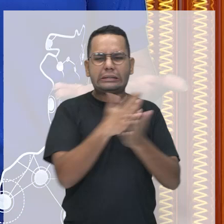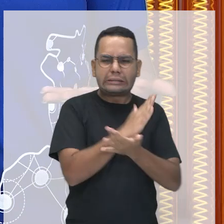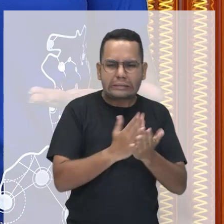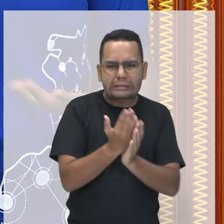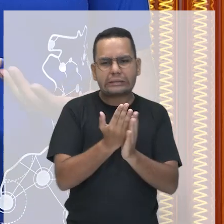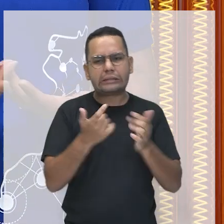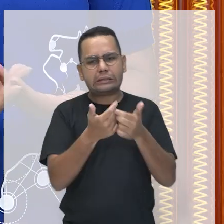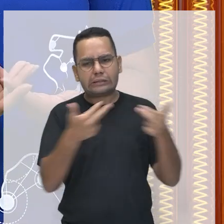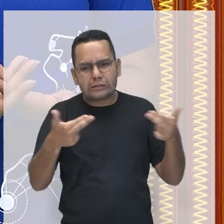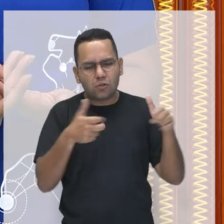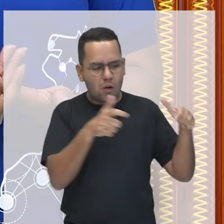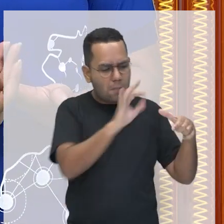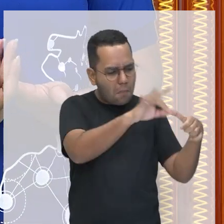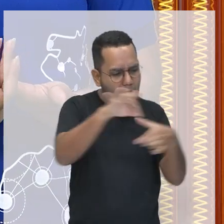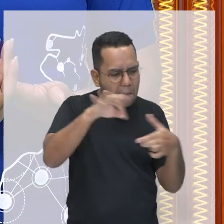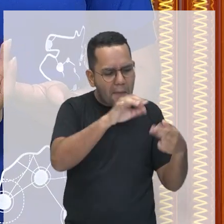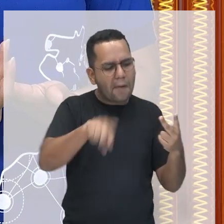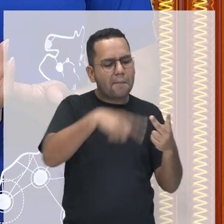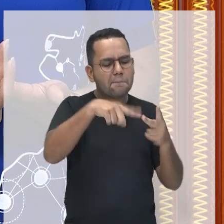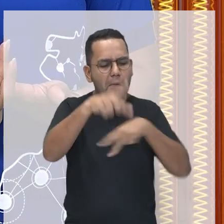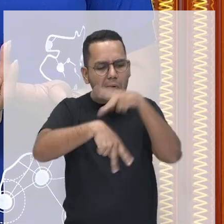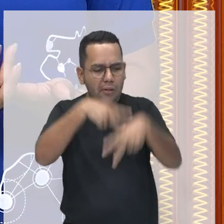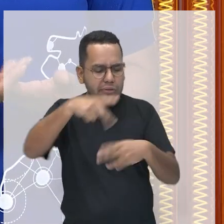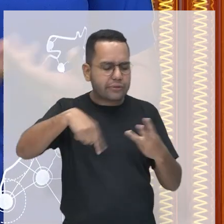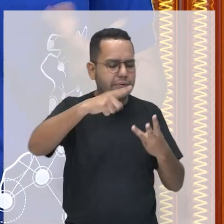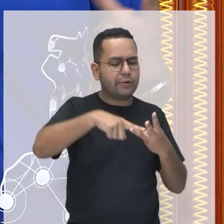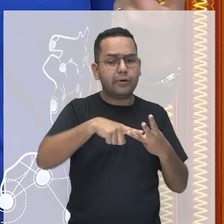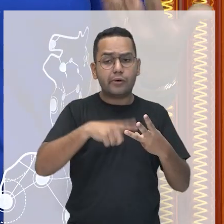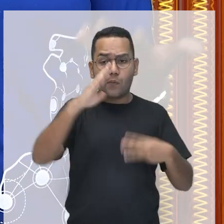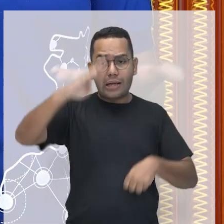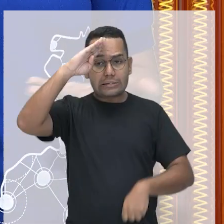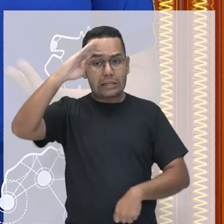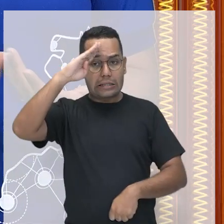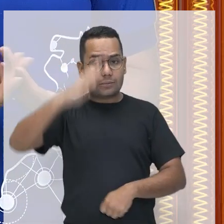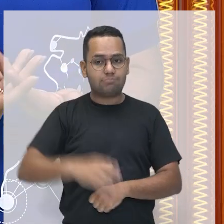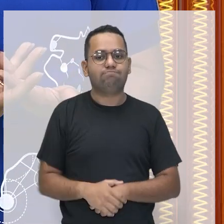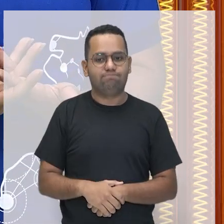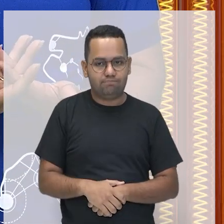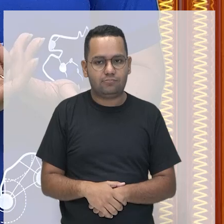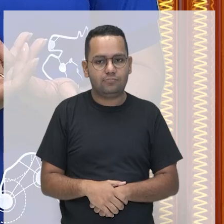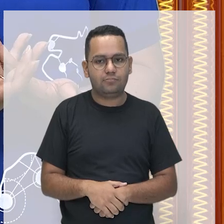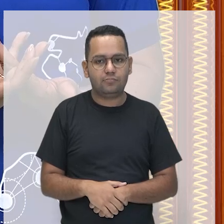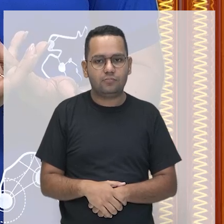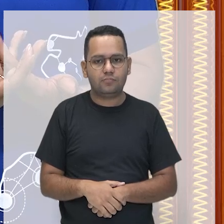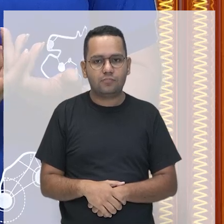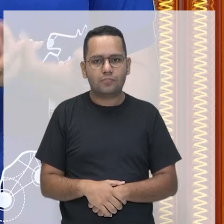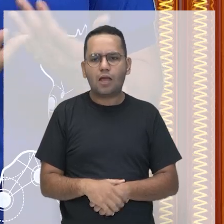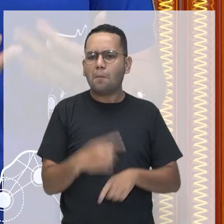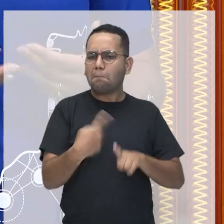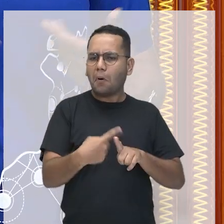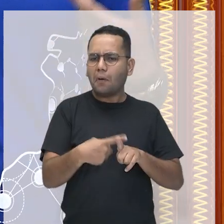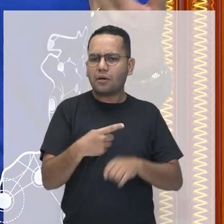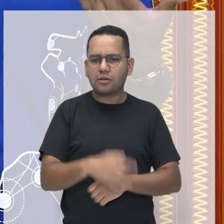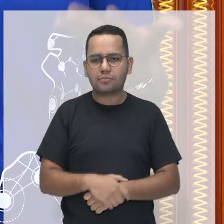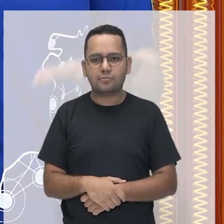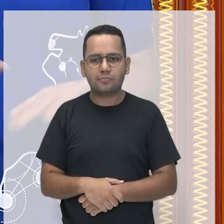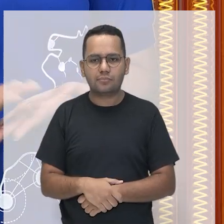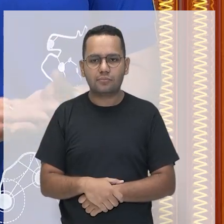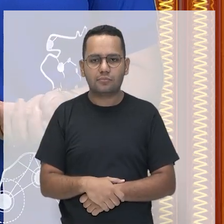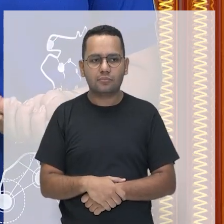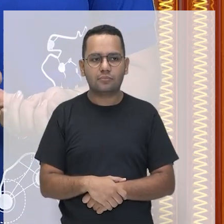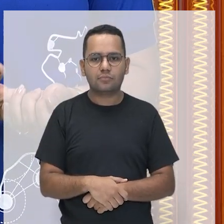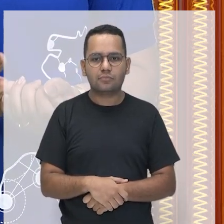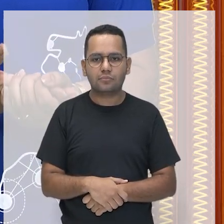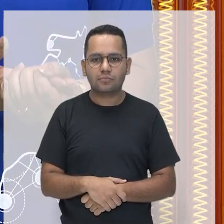o exército também estava passando ali por uma certa insatisfação. Eles queriam ter ali as suas ideias e seus